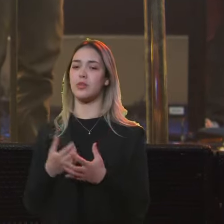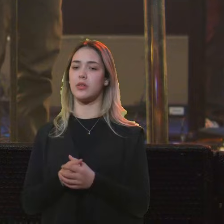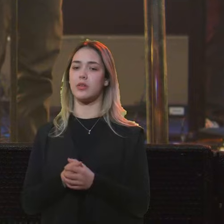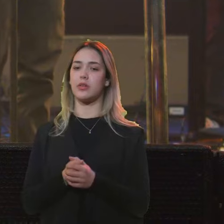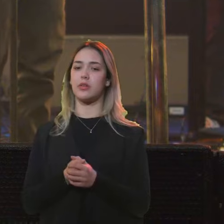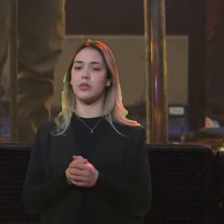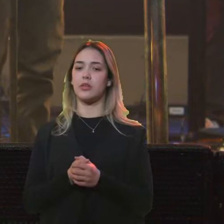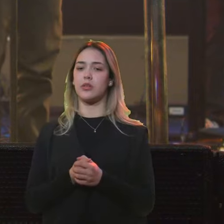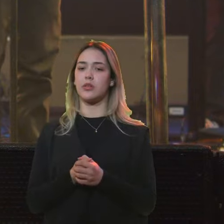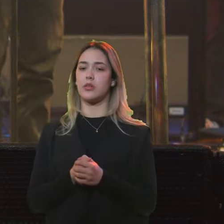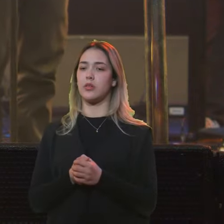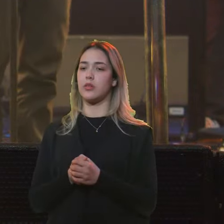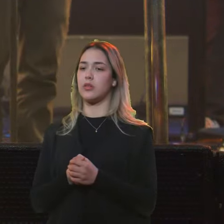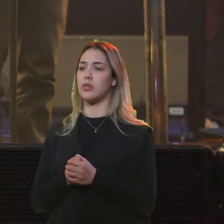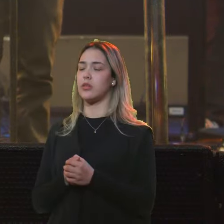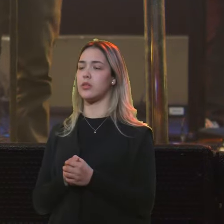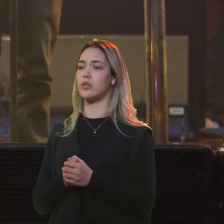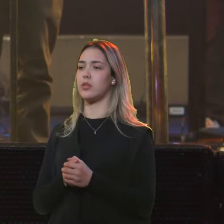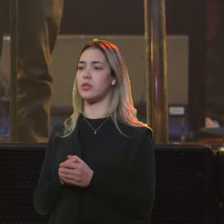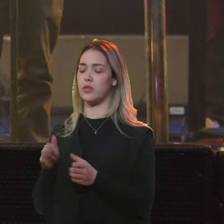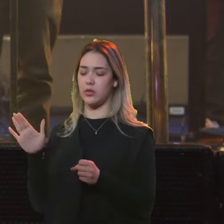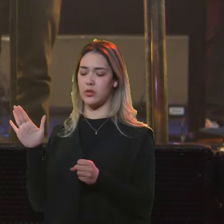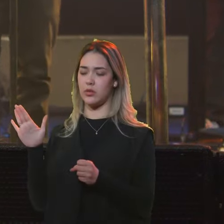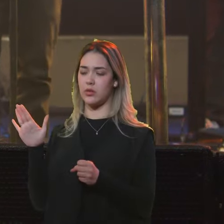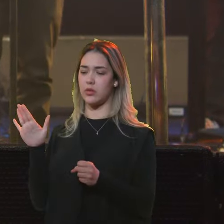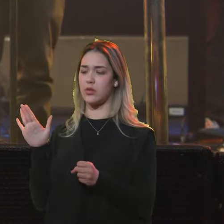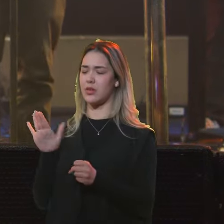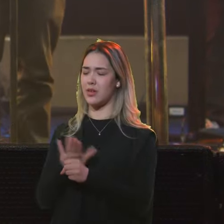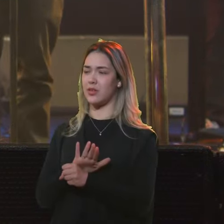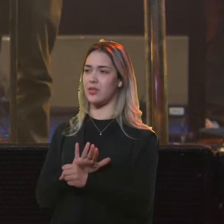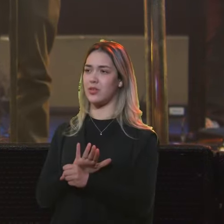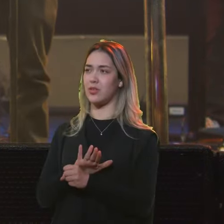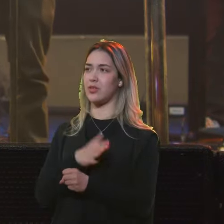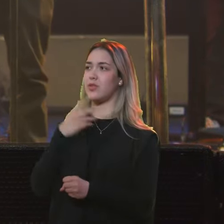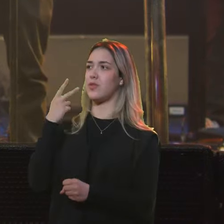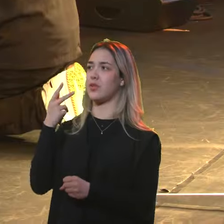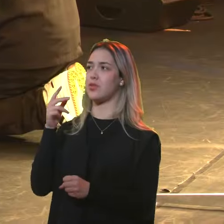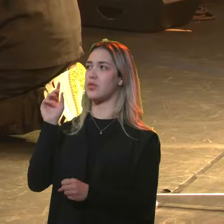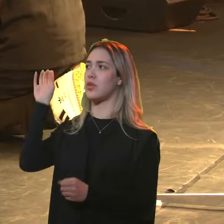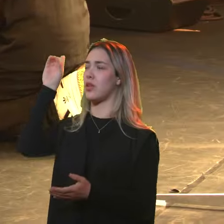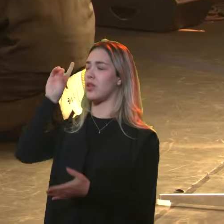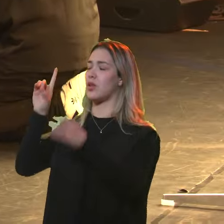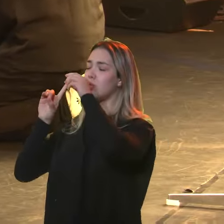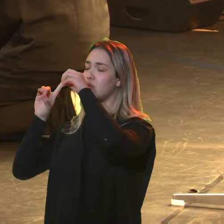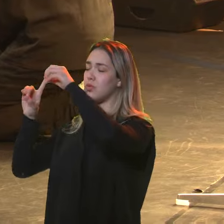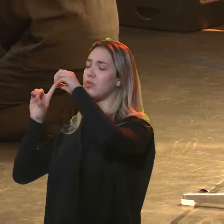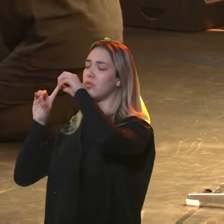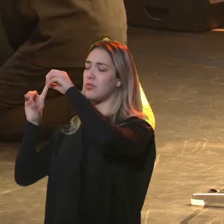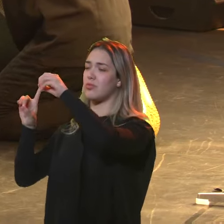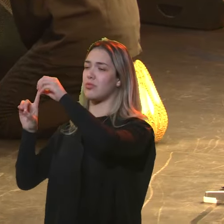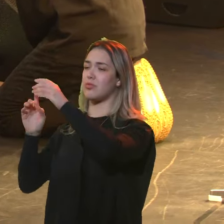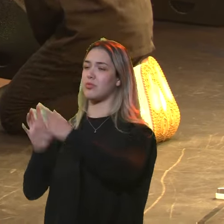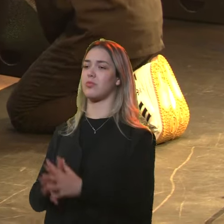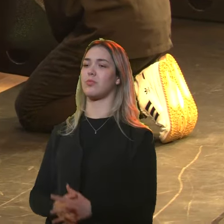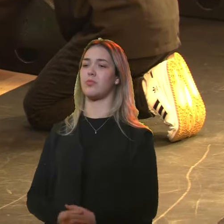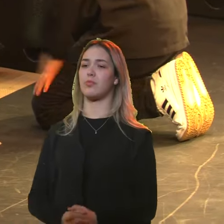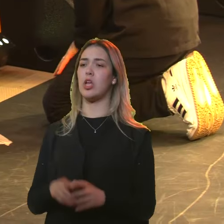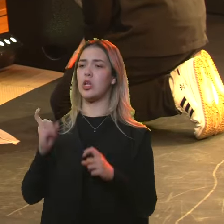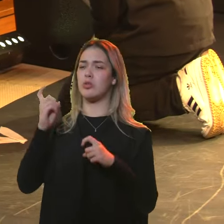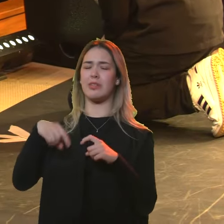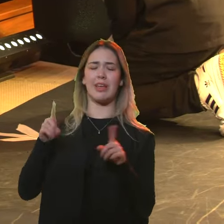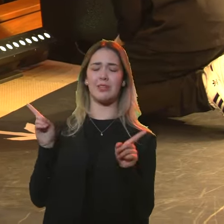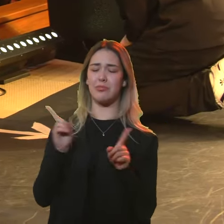na comida, está no sexo, está no ego, está na sensibilidade, no